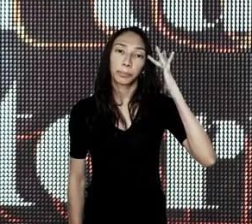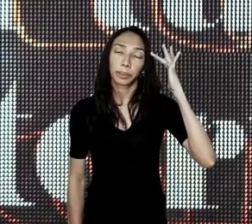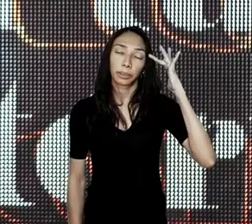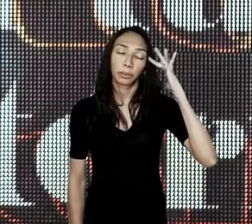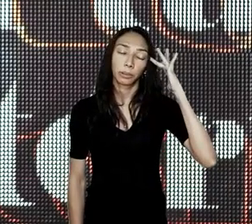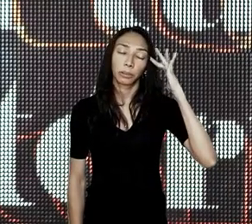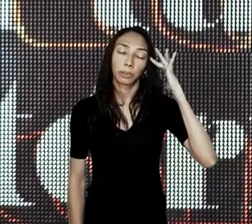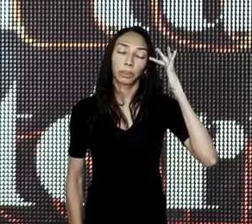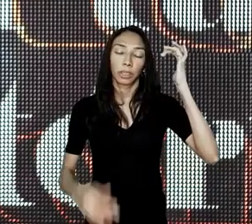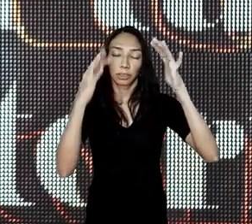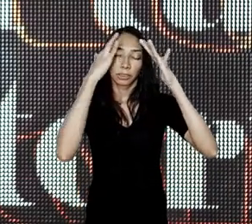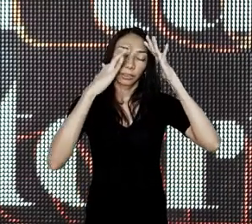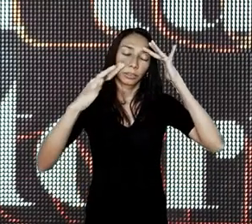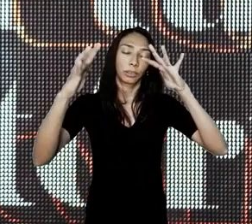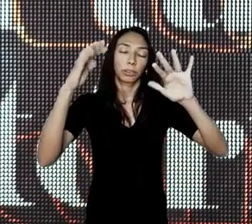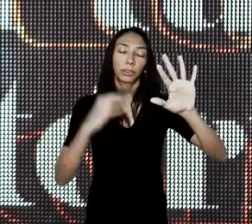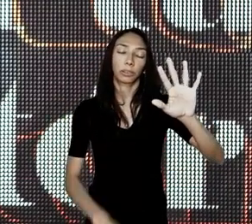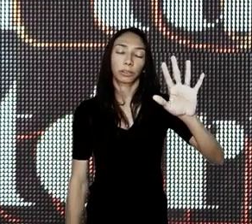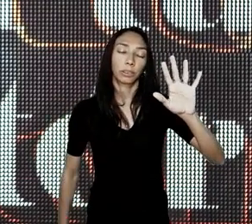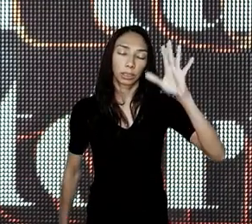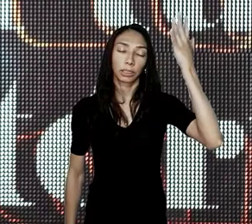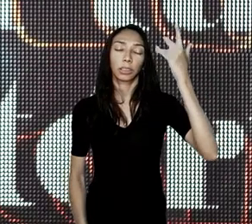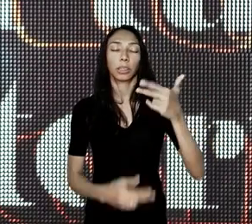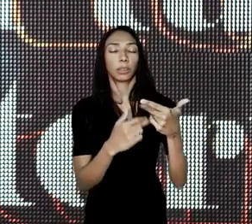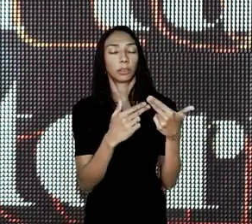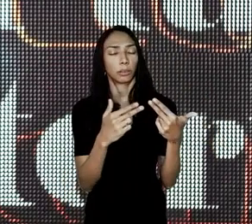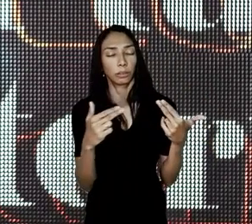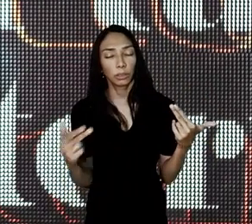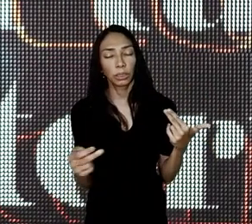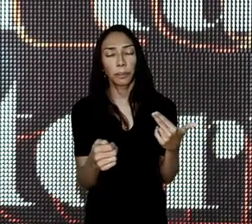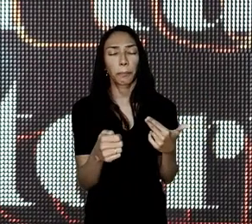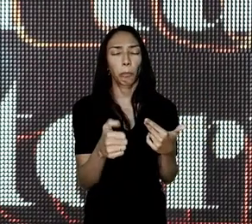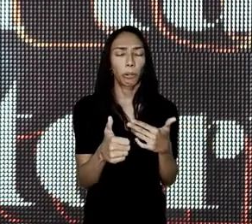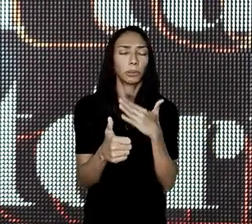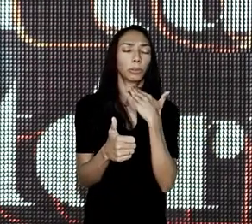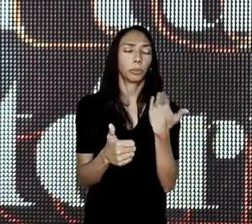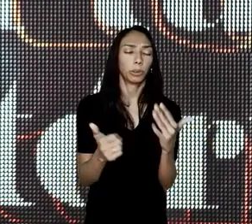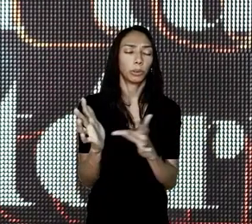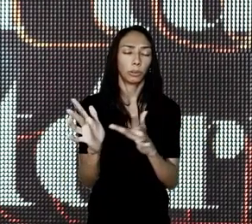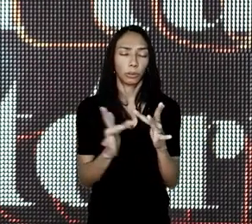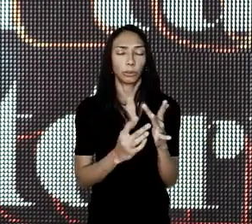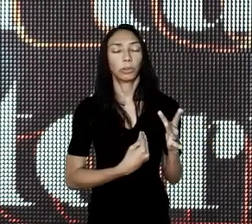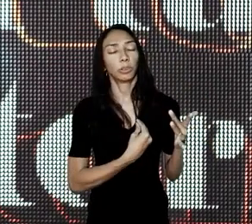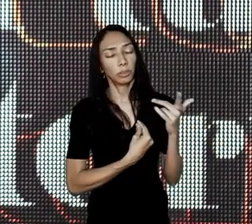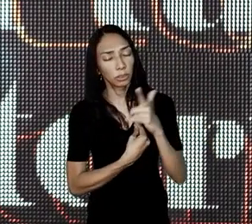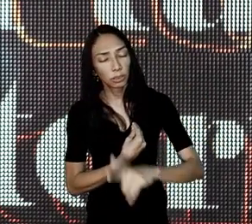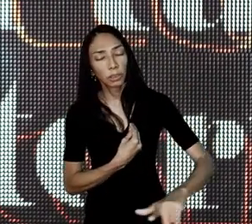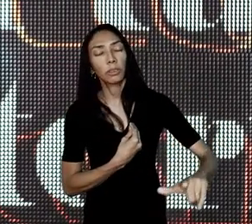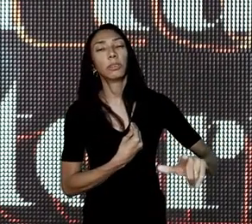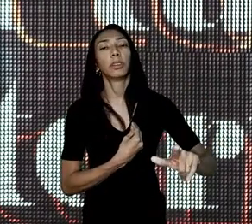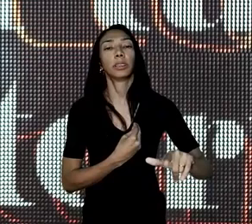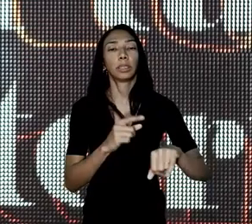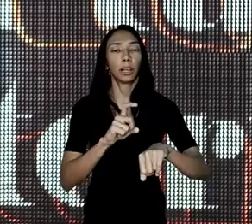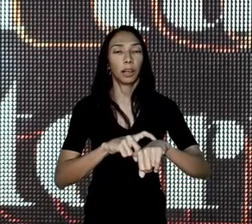maturidade nesse sonho, aquilo que estava morto e eu revivi. E quando chegar esse momento de maturidade,